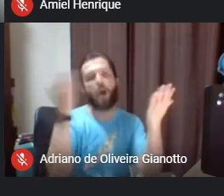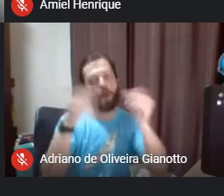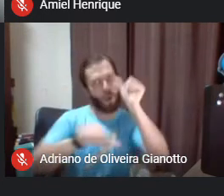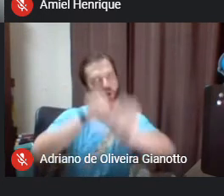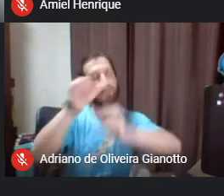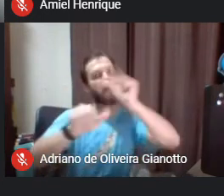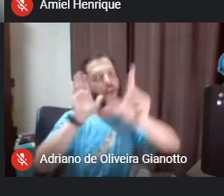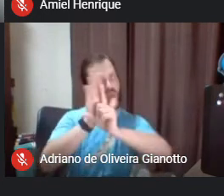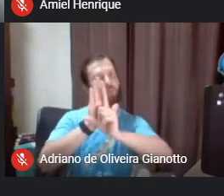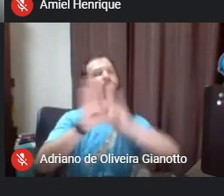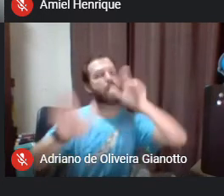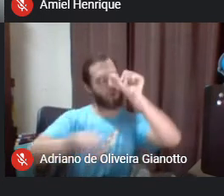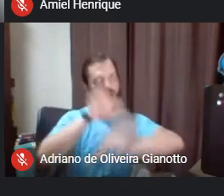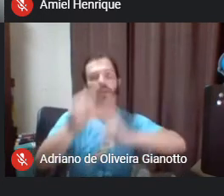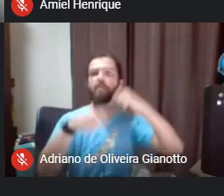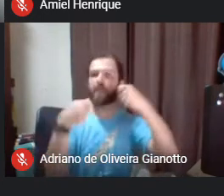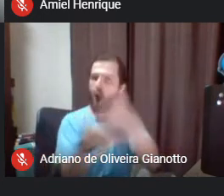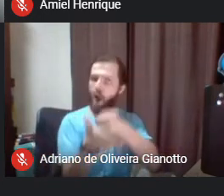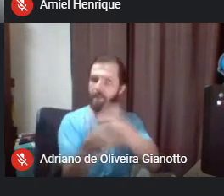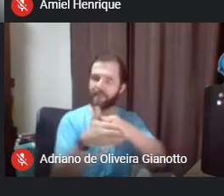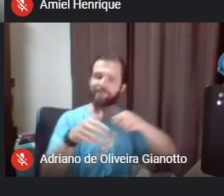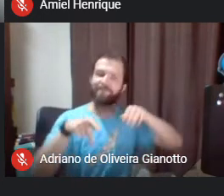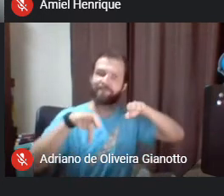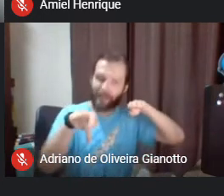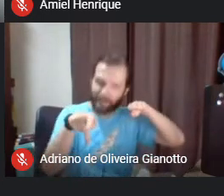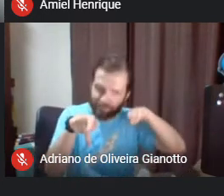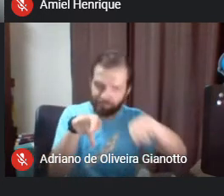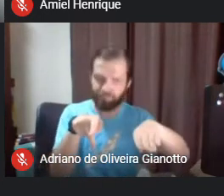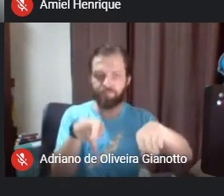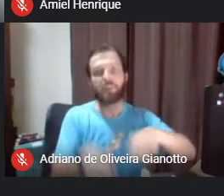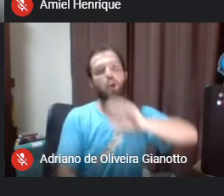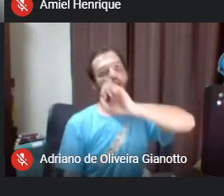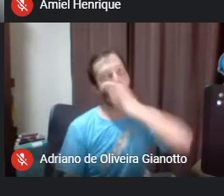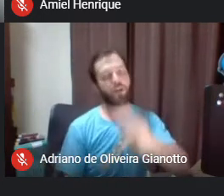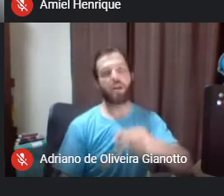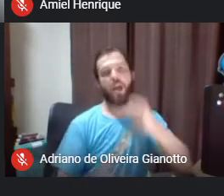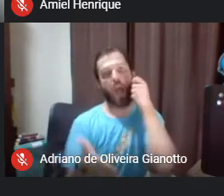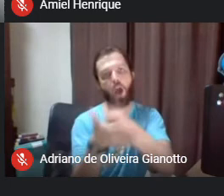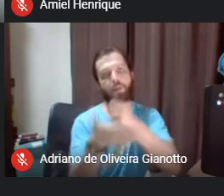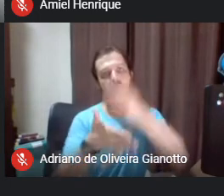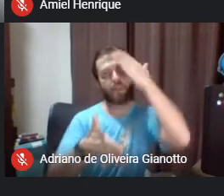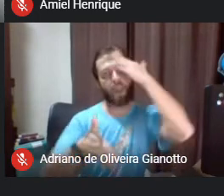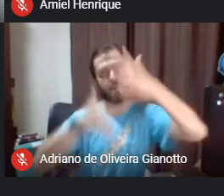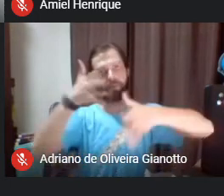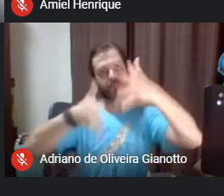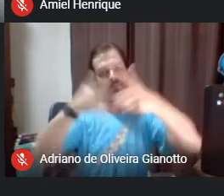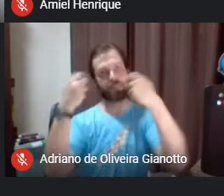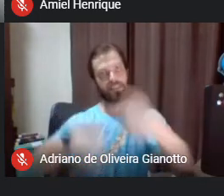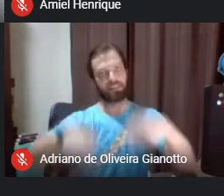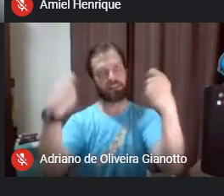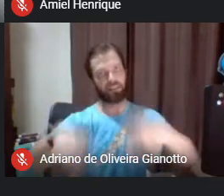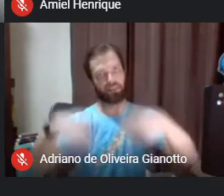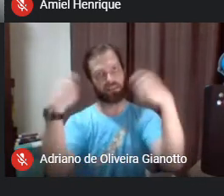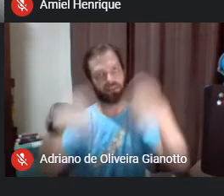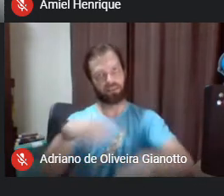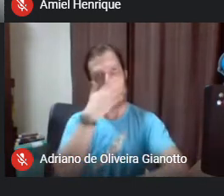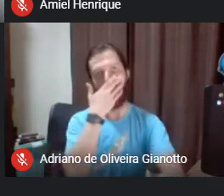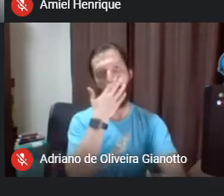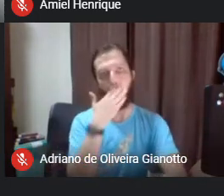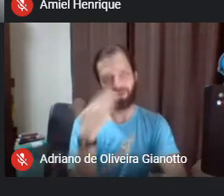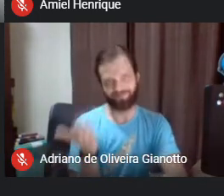ter uma pessoa surda. Teve várias pessoas que já morreram com isso. A lei está mudando, ela obriga isso sim, que a polícia chega no